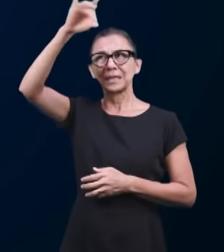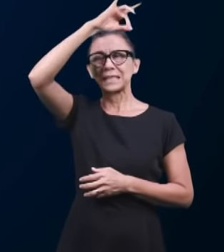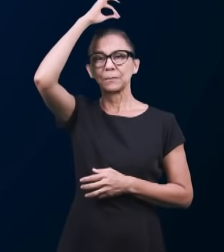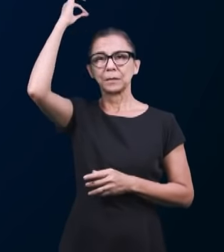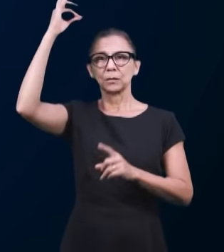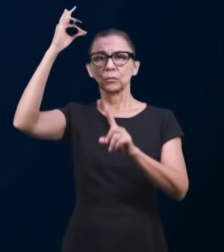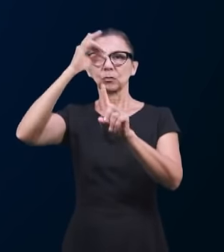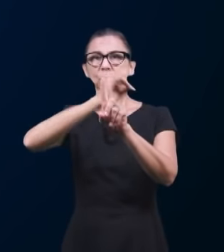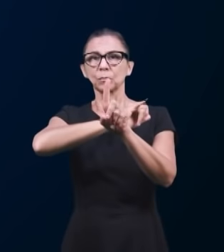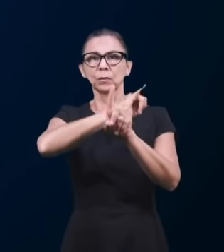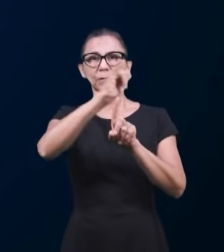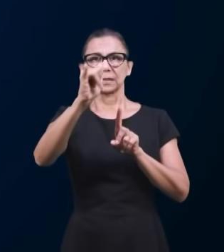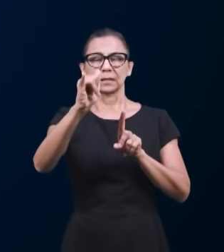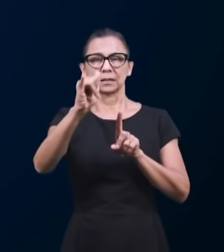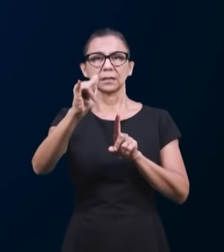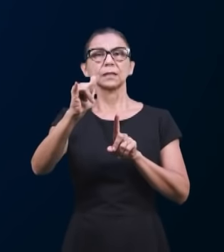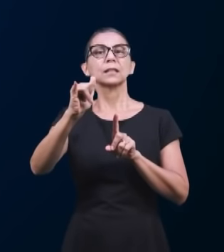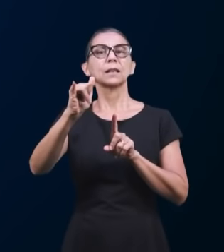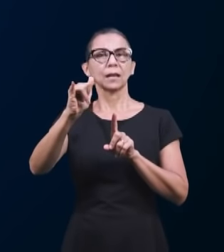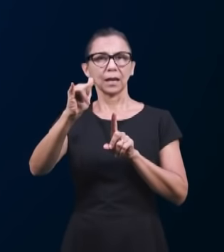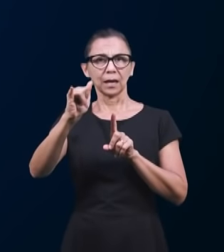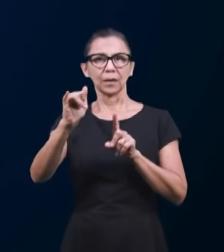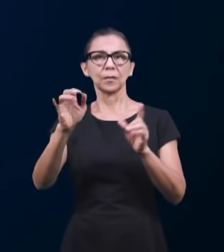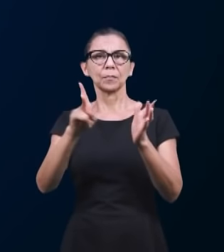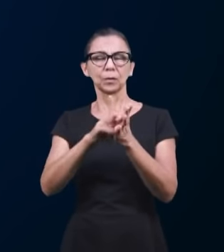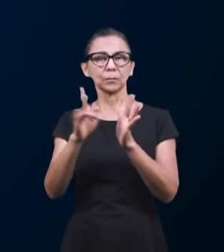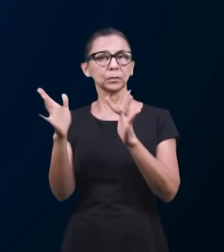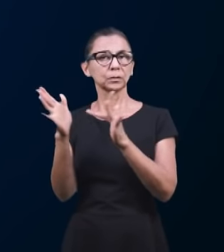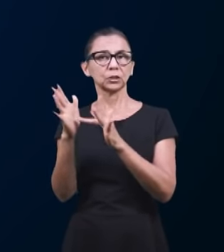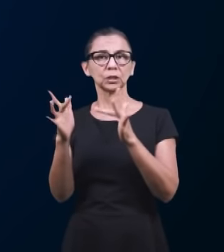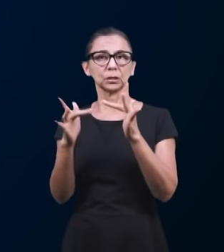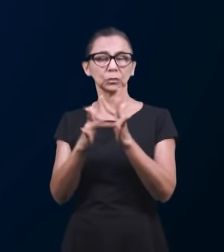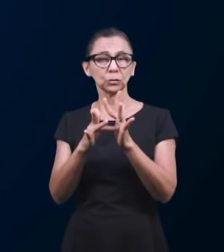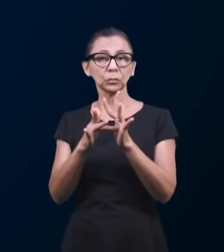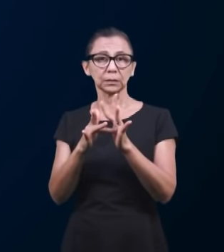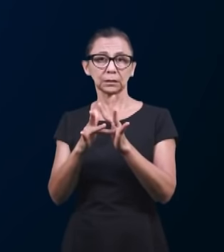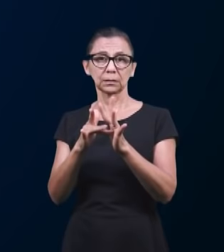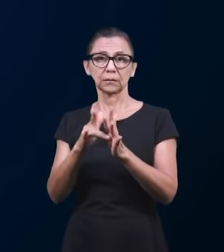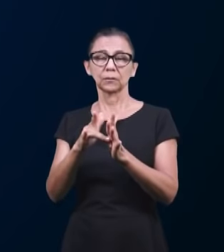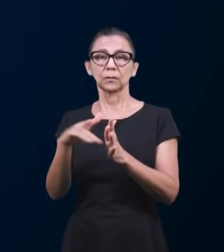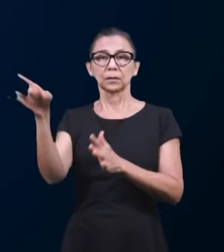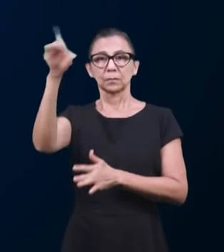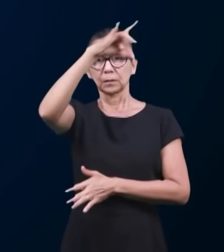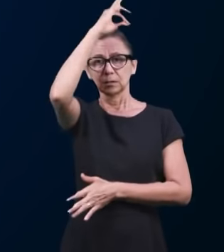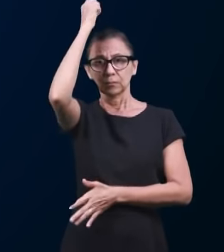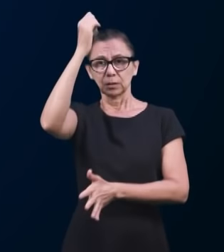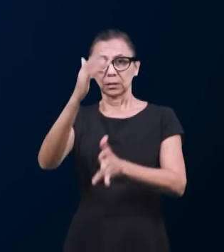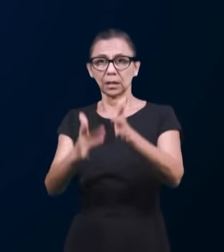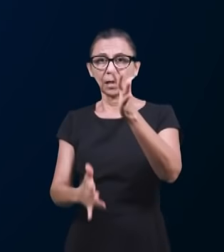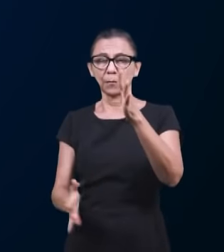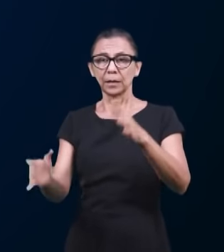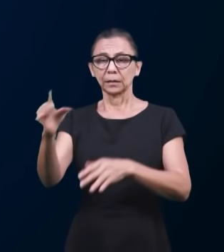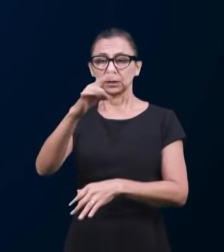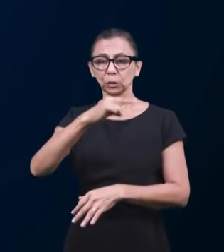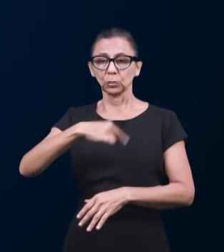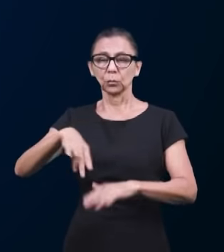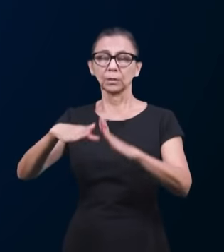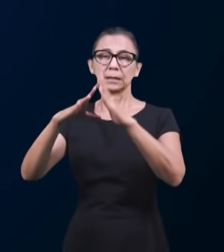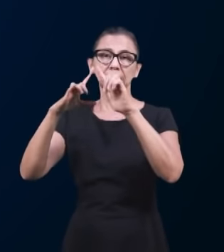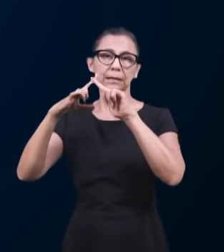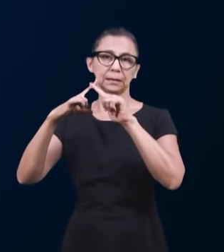de profecia é o Espírito Santo, que é o Espírito de Jesus, que foi derramado sobre toda a igreja sem medida